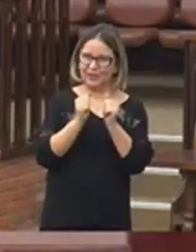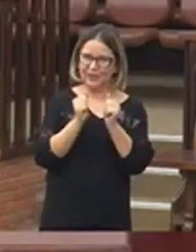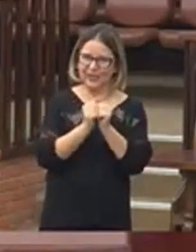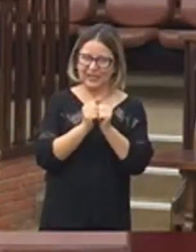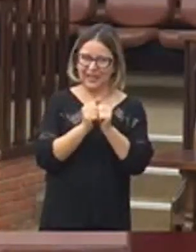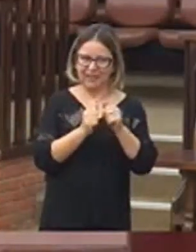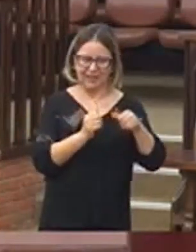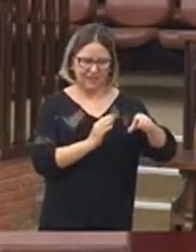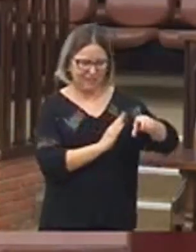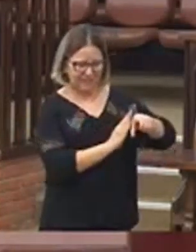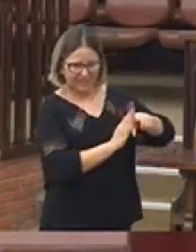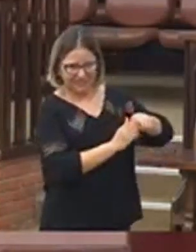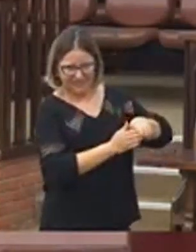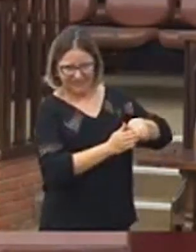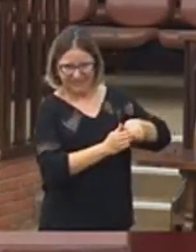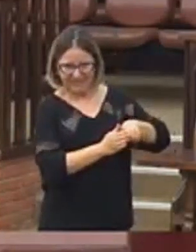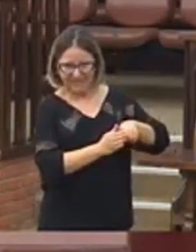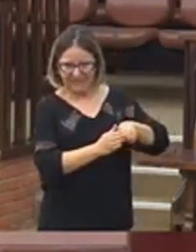nas